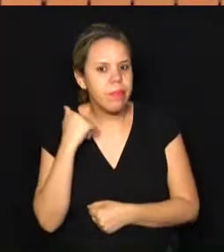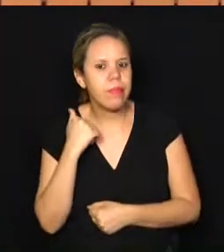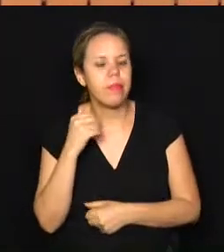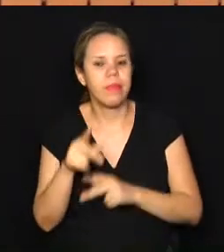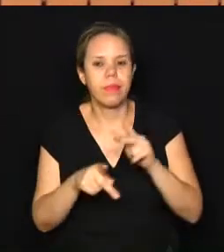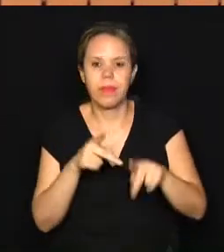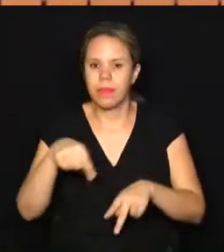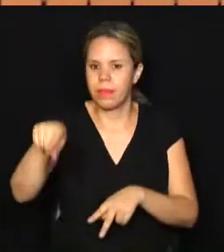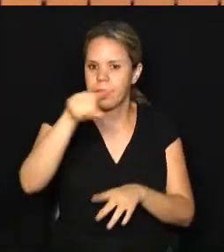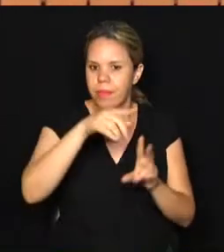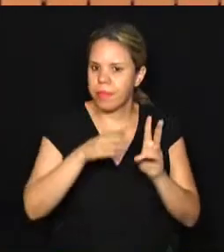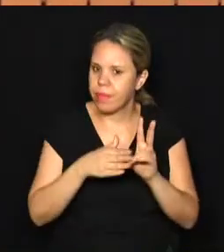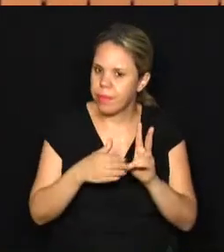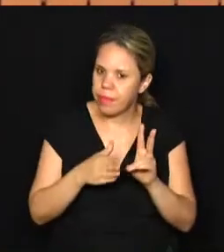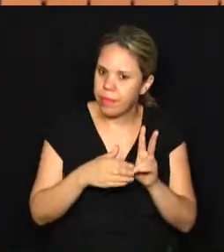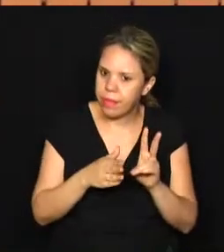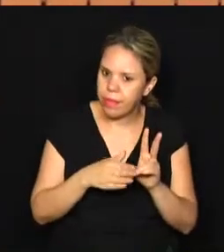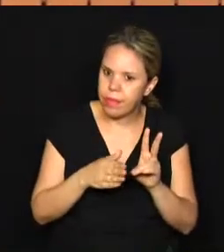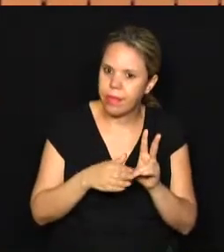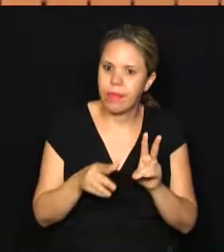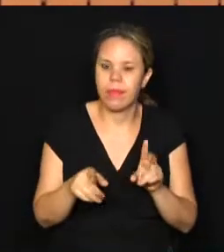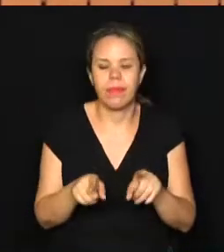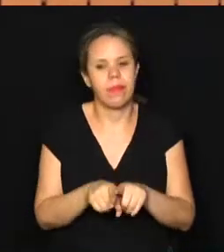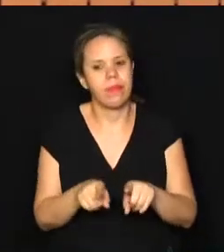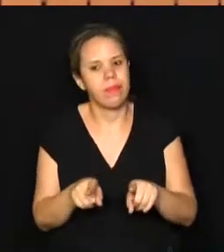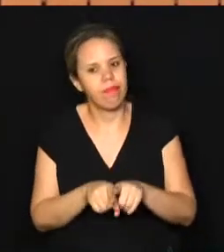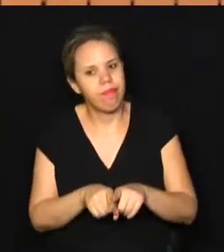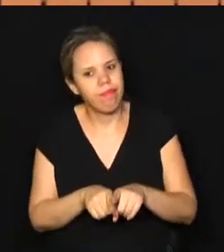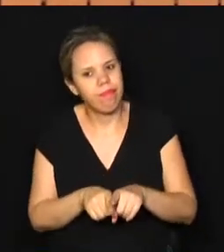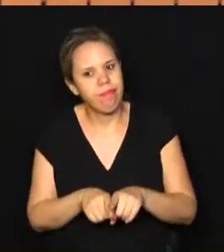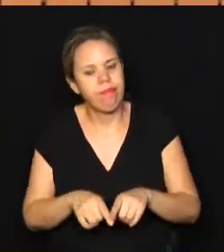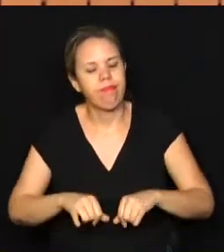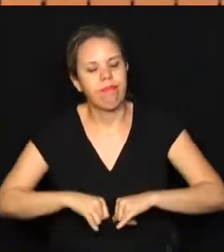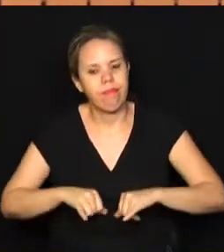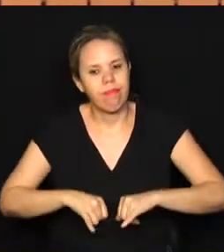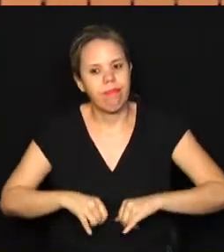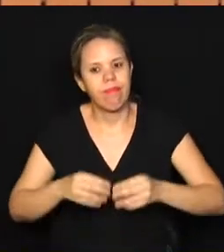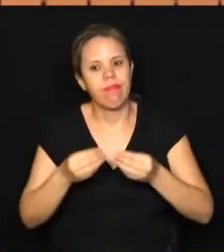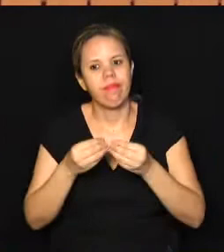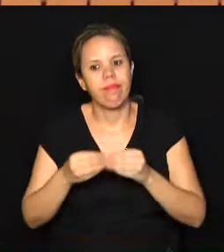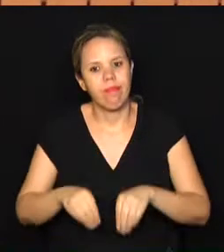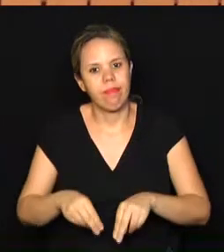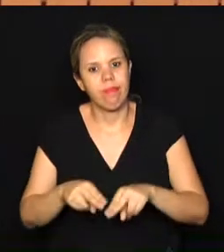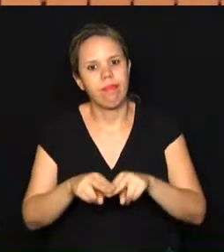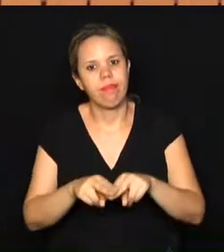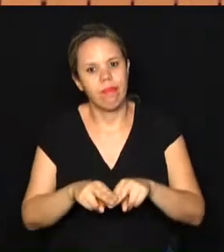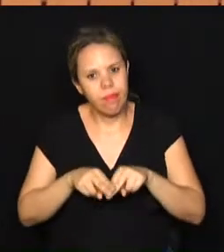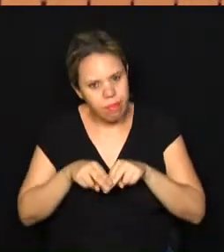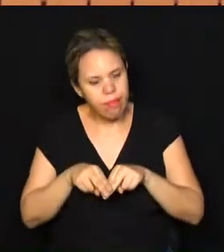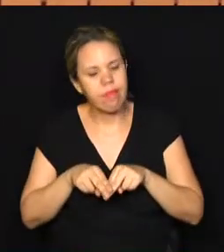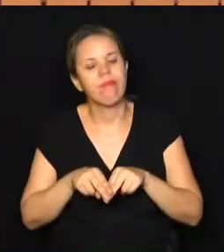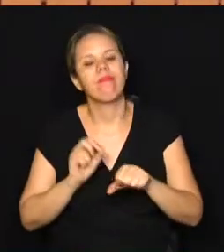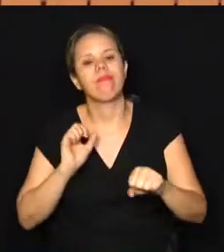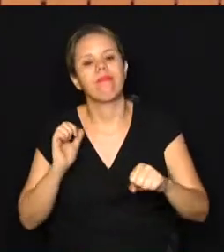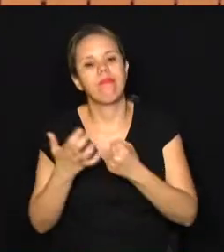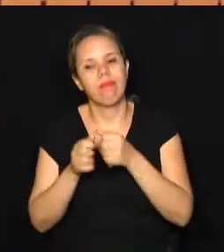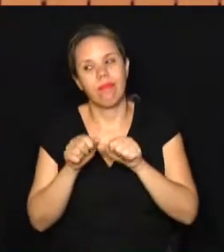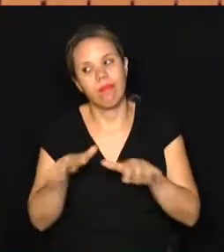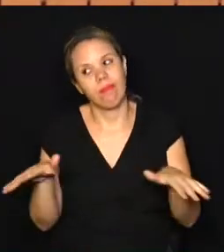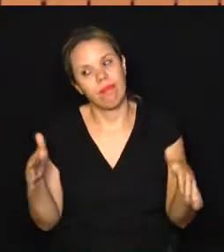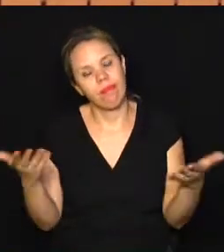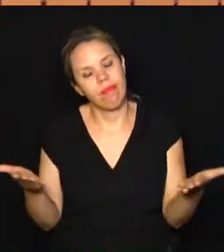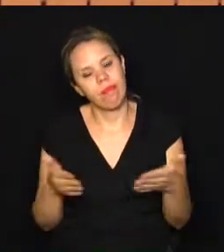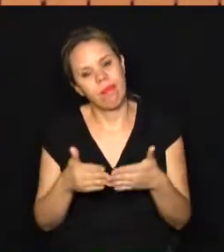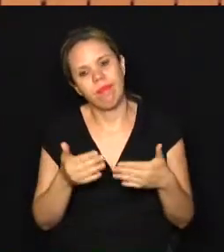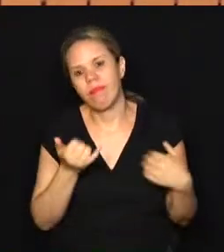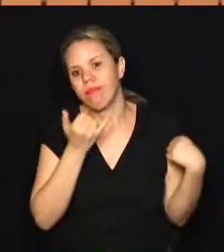populações indígenas estão sendo extremamente afetadas por essa pandemia. Então, eu peço